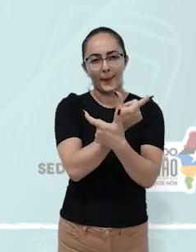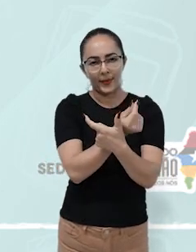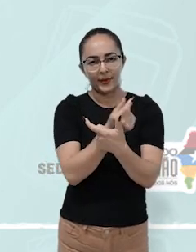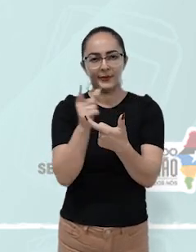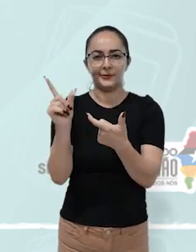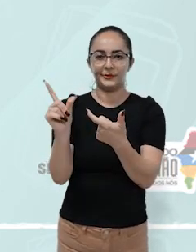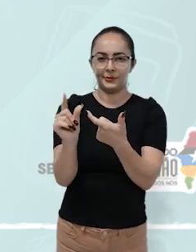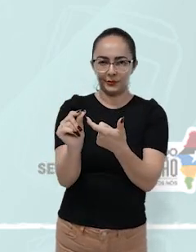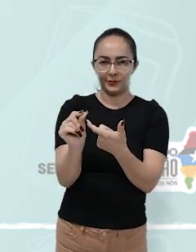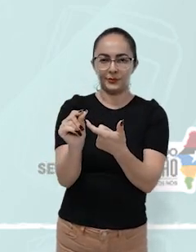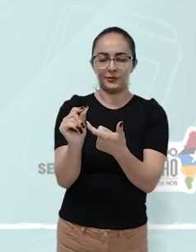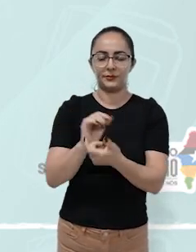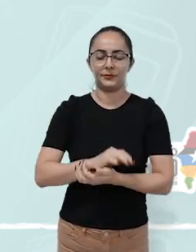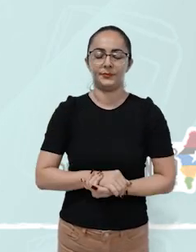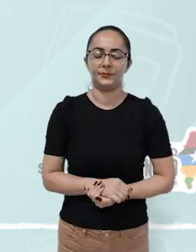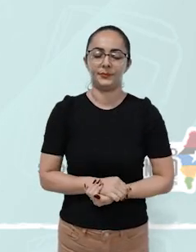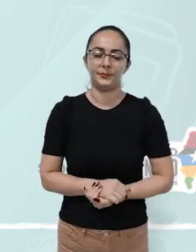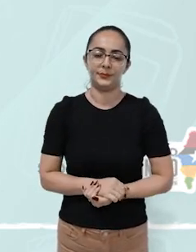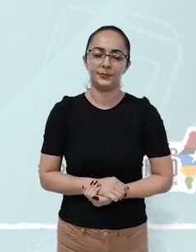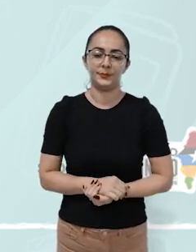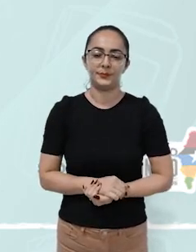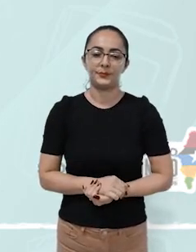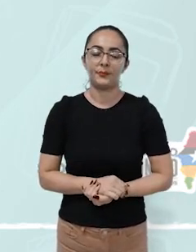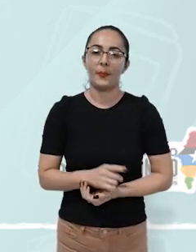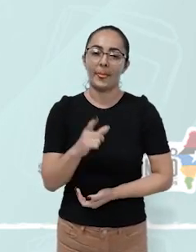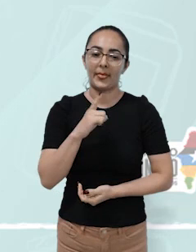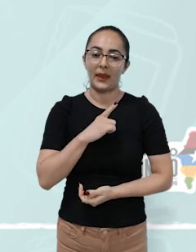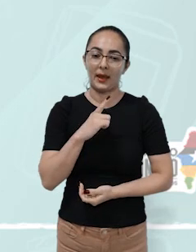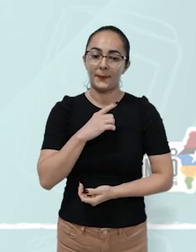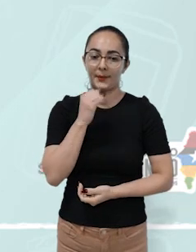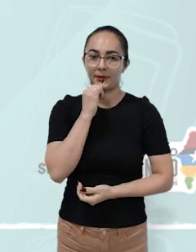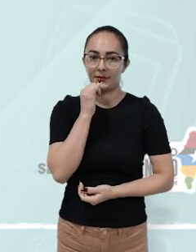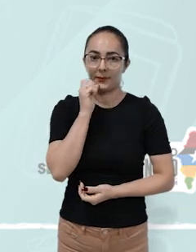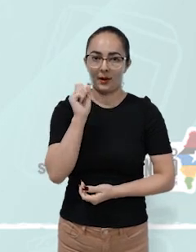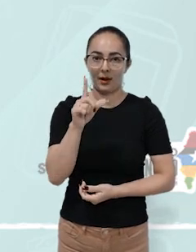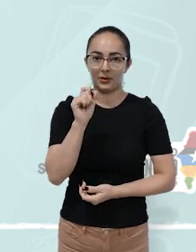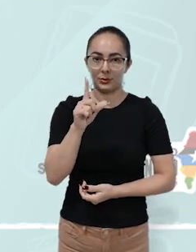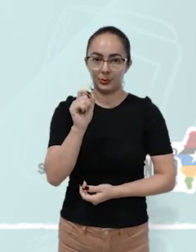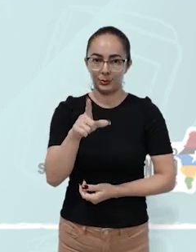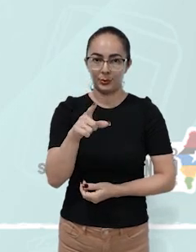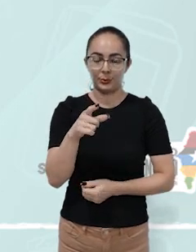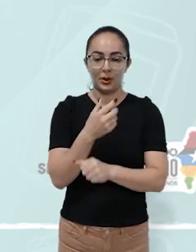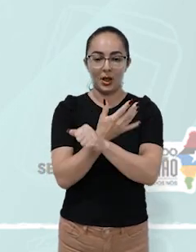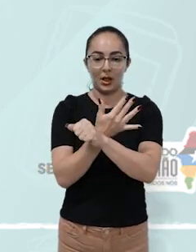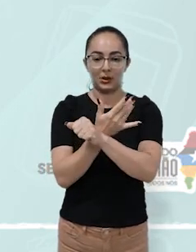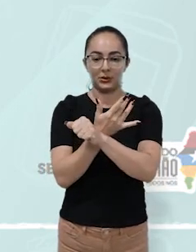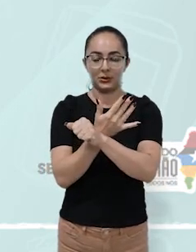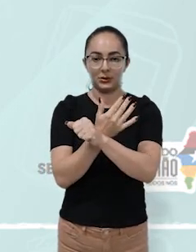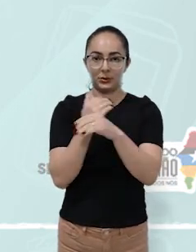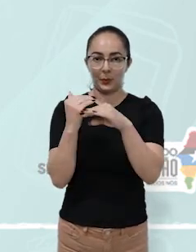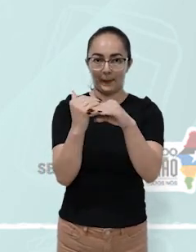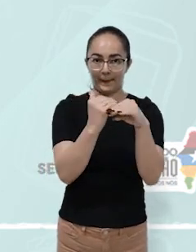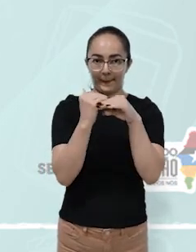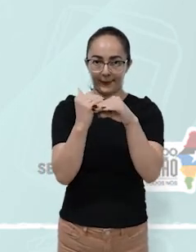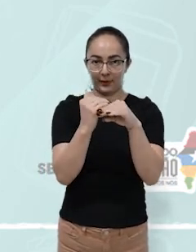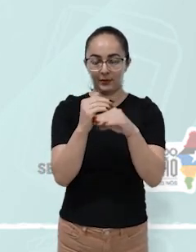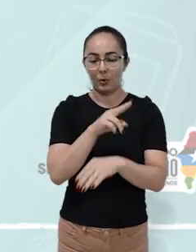sufixos. Tá? Então, aqui nós temos em azul o ácido padrão. Então, nome do elemento mais